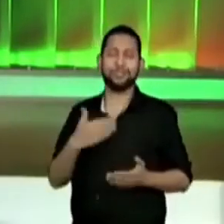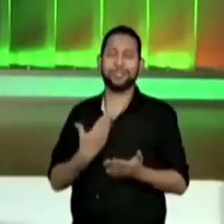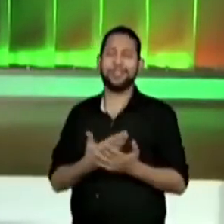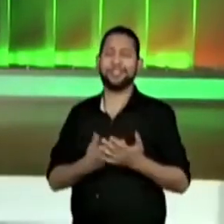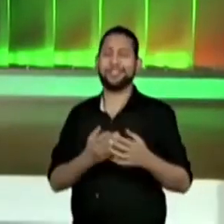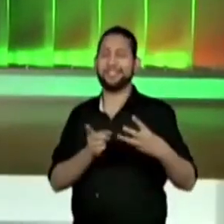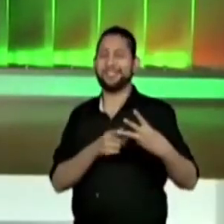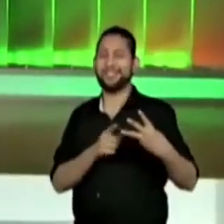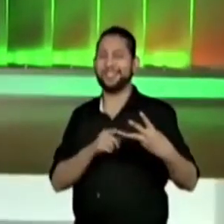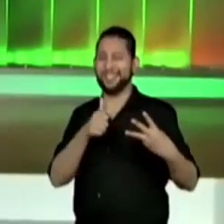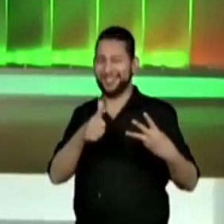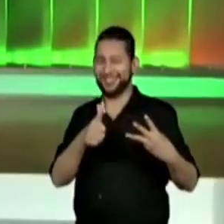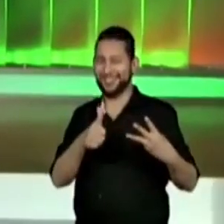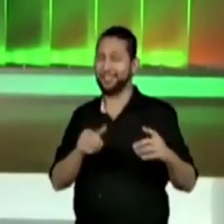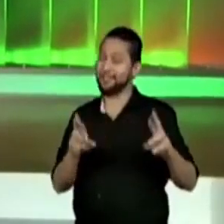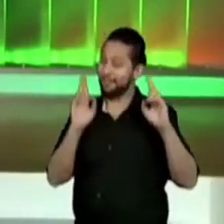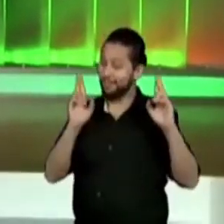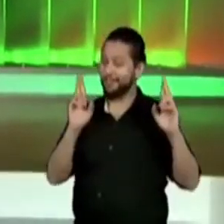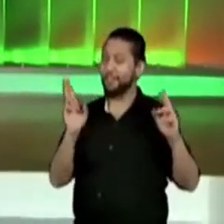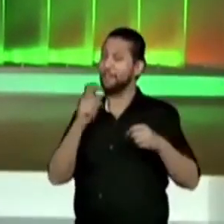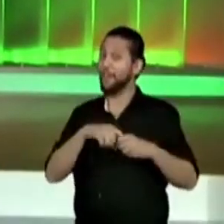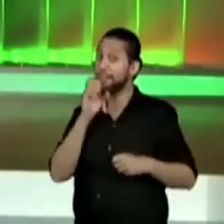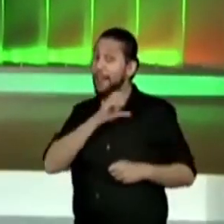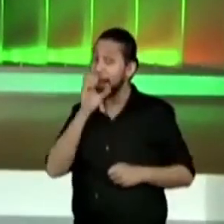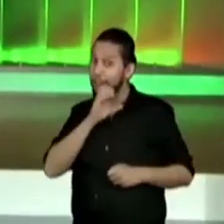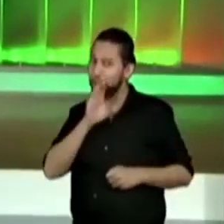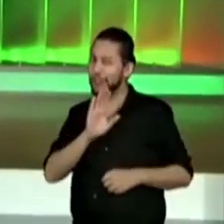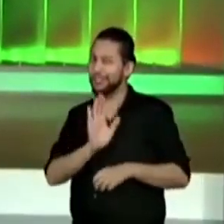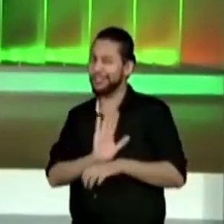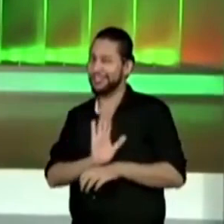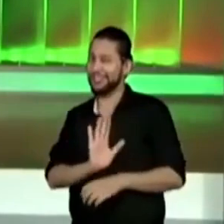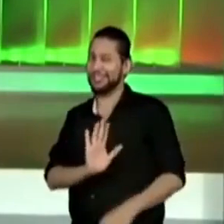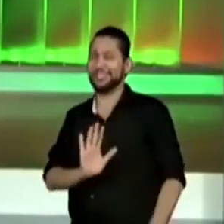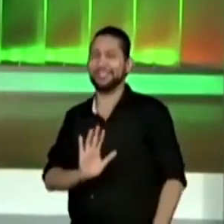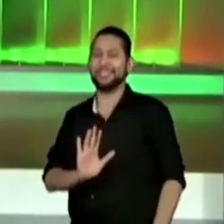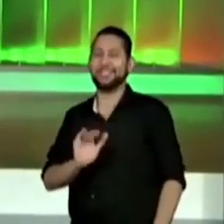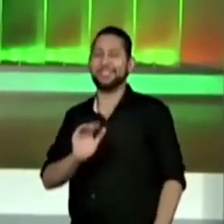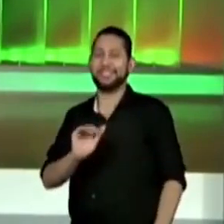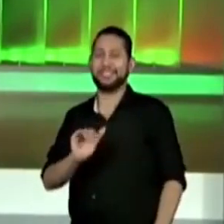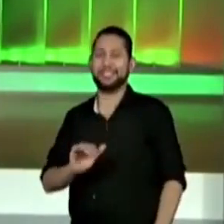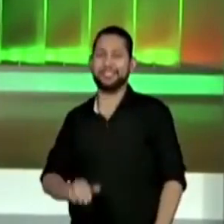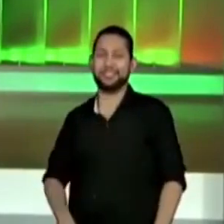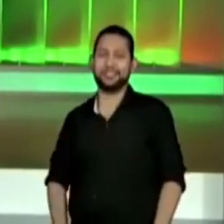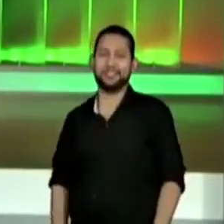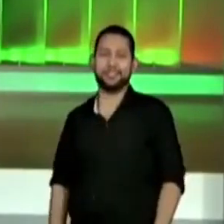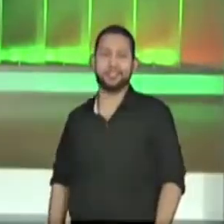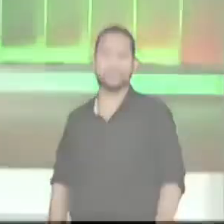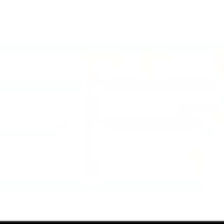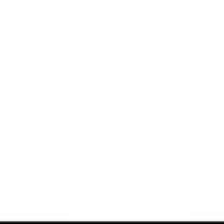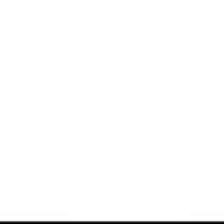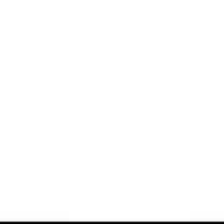terceira aula certo galerinha espero vocês já já até mais beijão